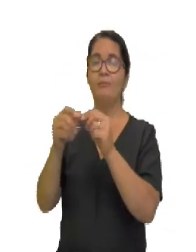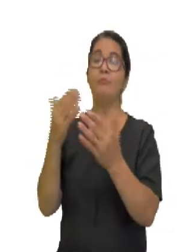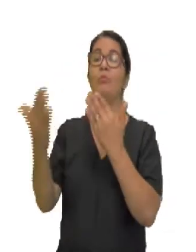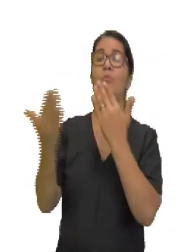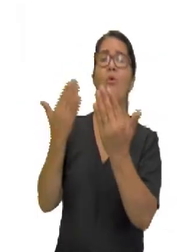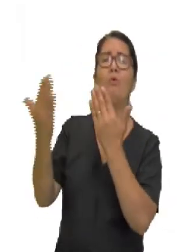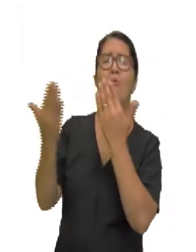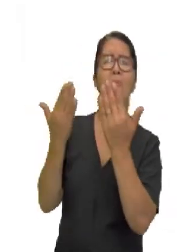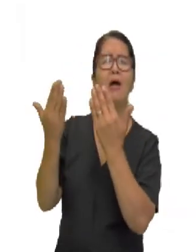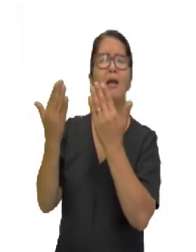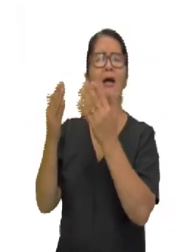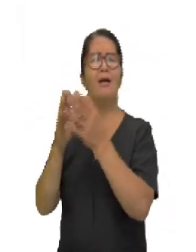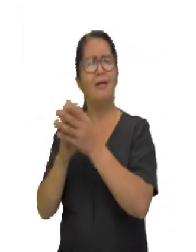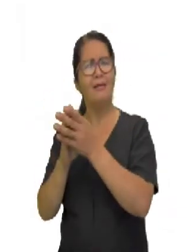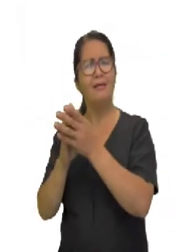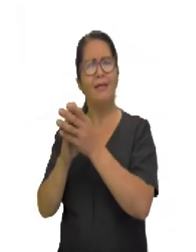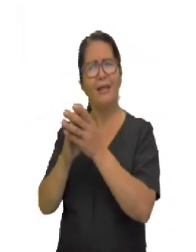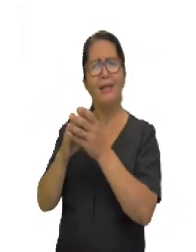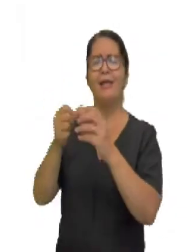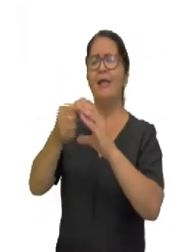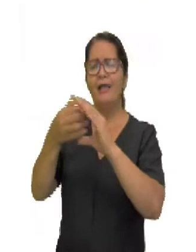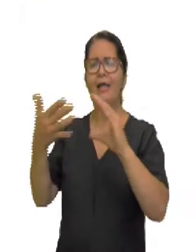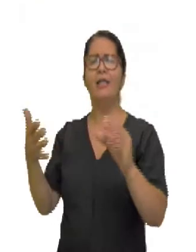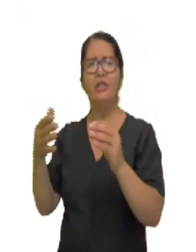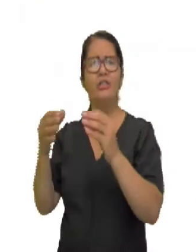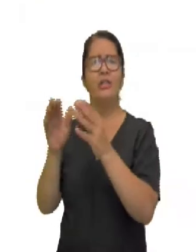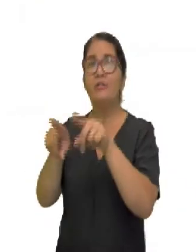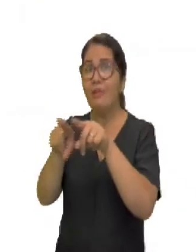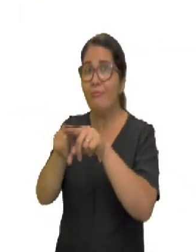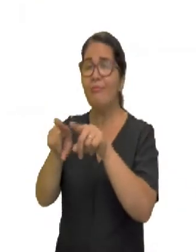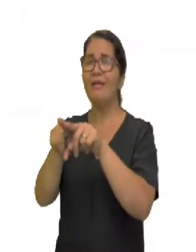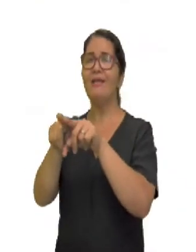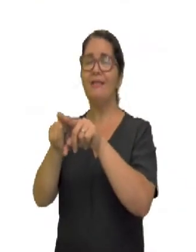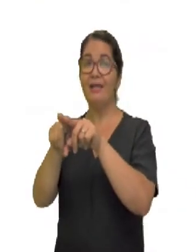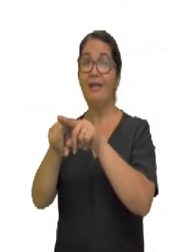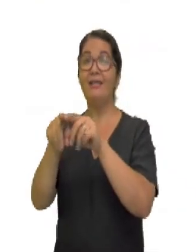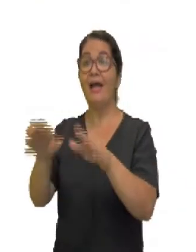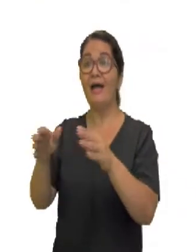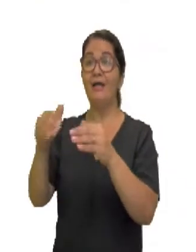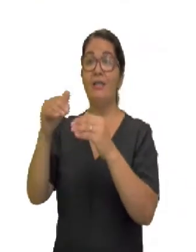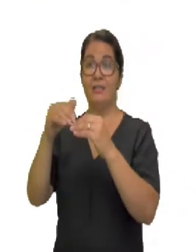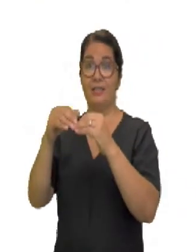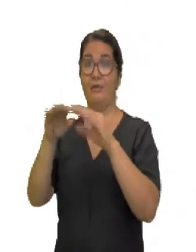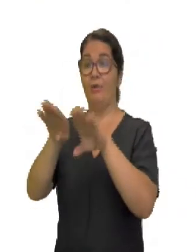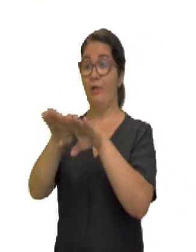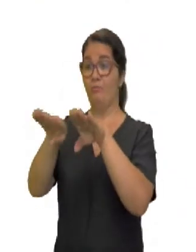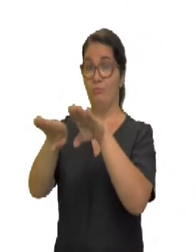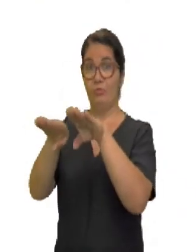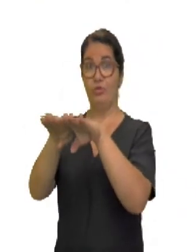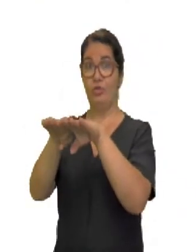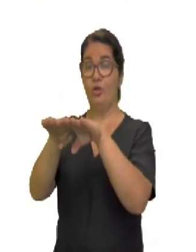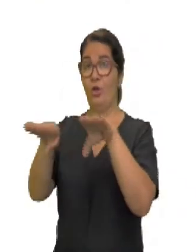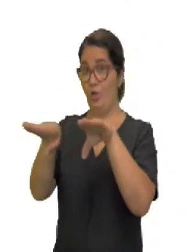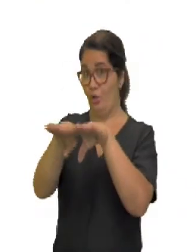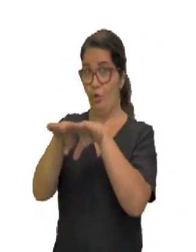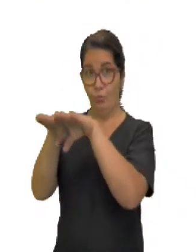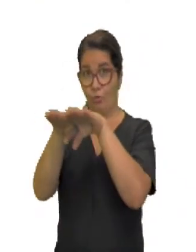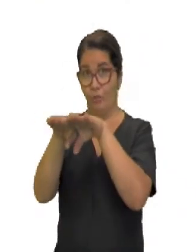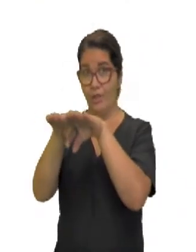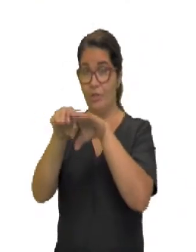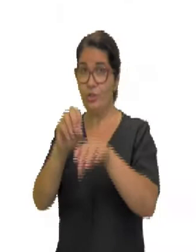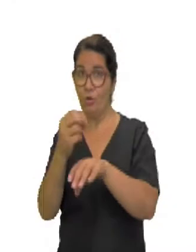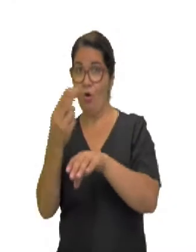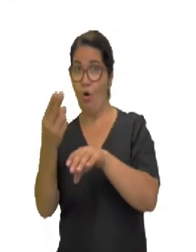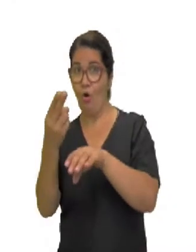ao substantivo. Isso mesmo. Os adjetivos, eles sofrem essa variação. E aí nós podemos classificar em dois